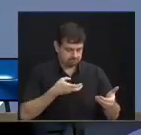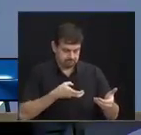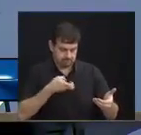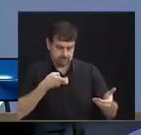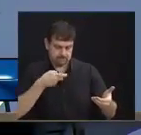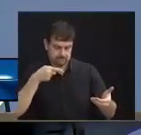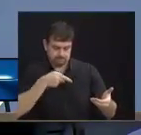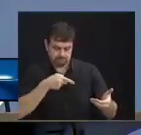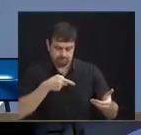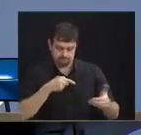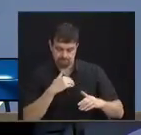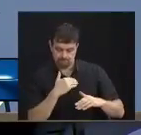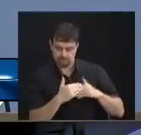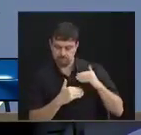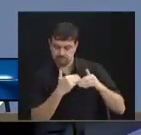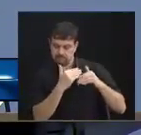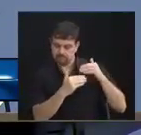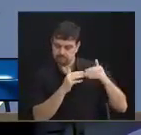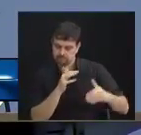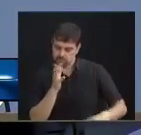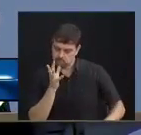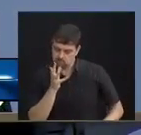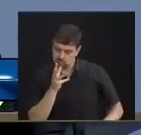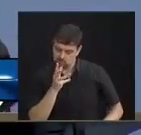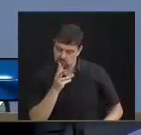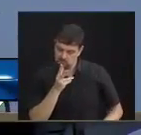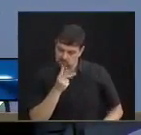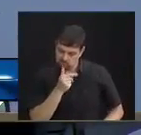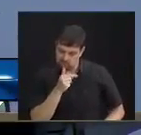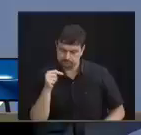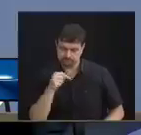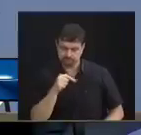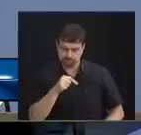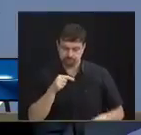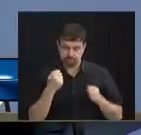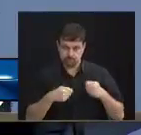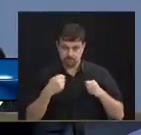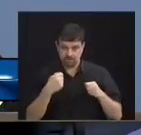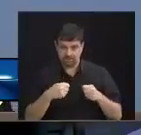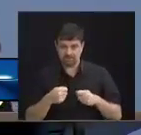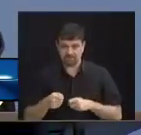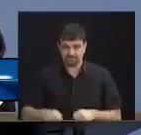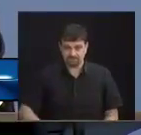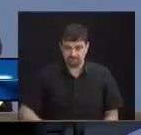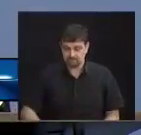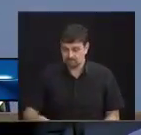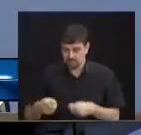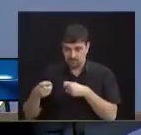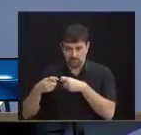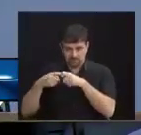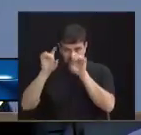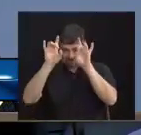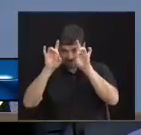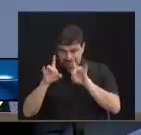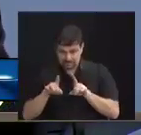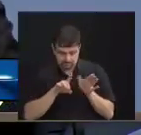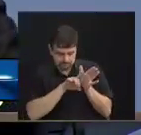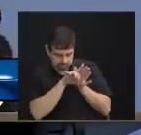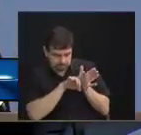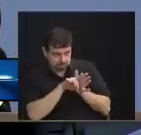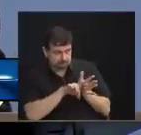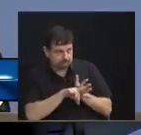processo de desenvolvimento está alterado, a criança deve ser examinada por um especialista, para